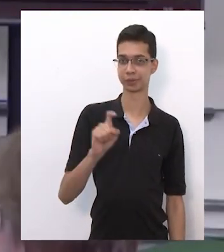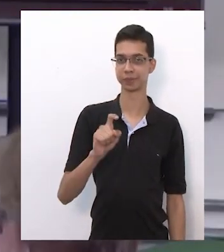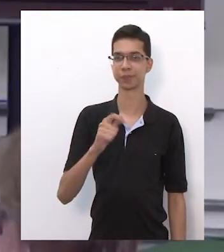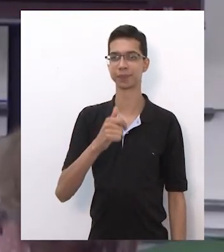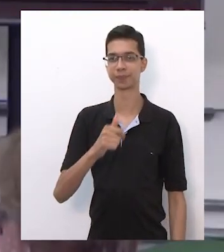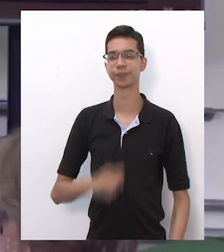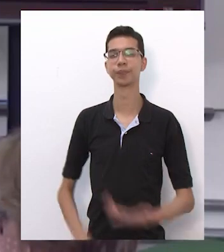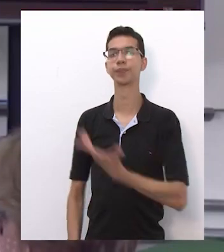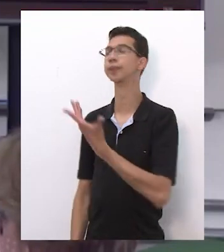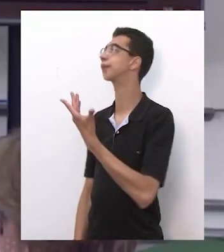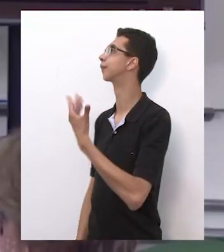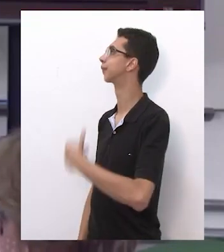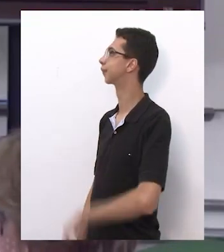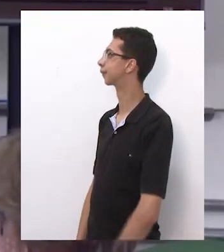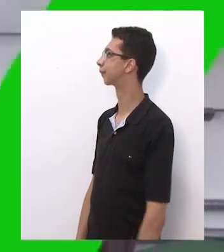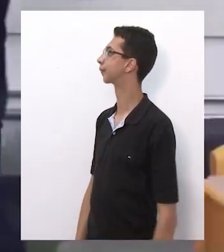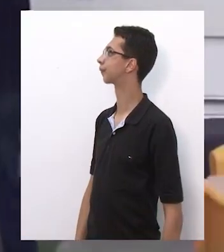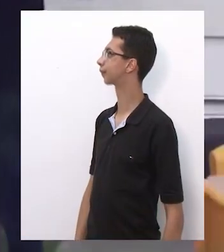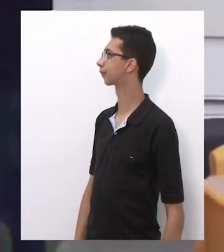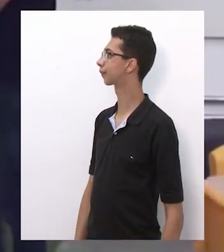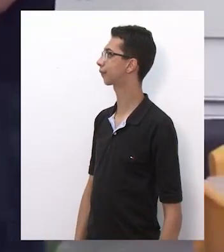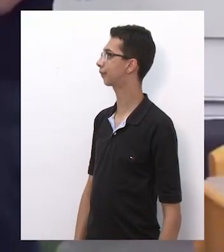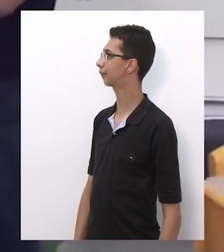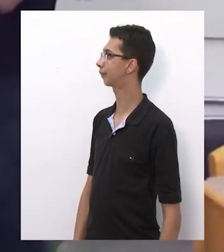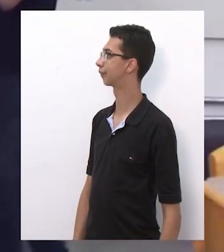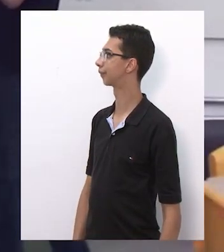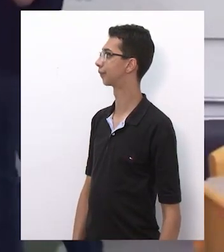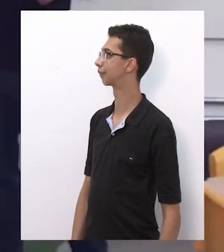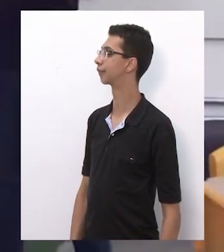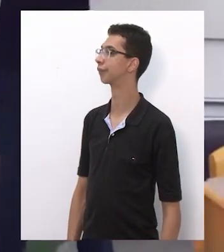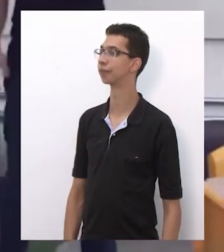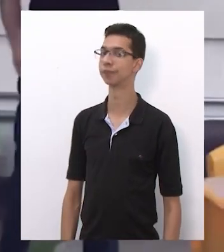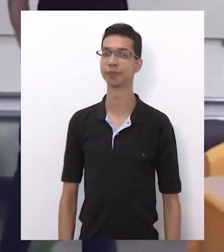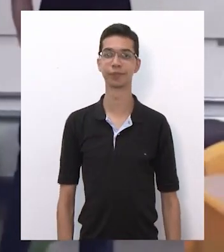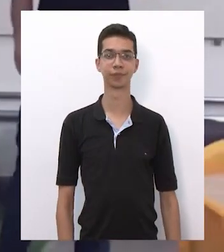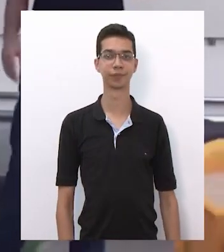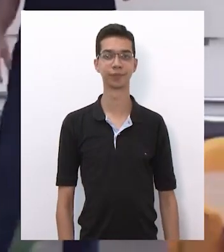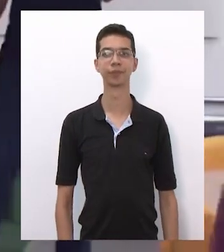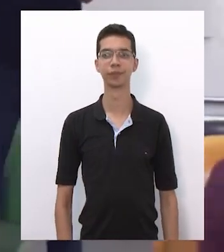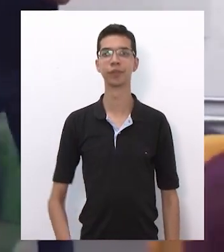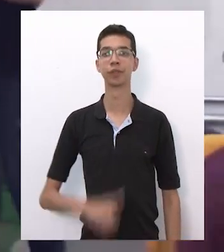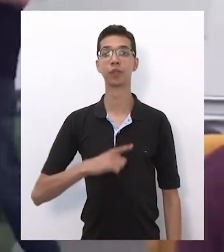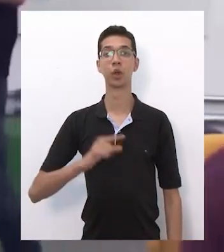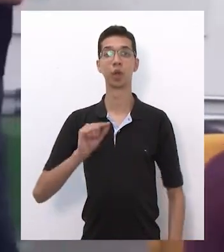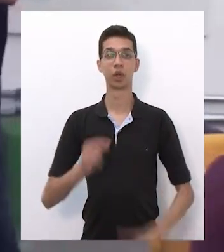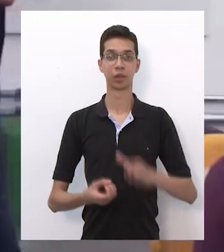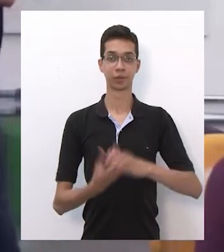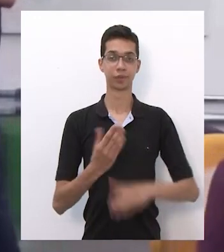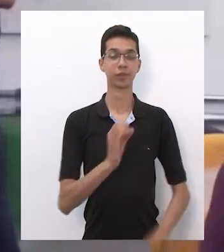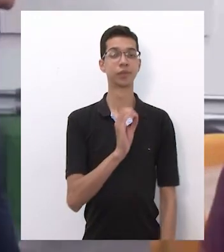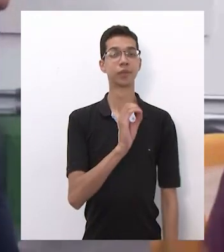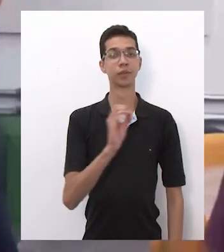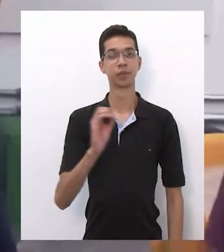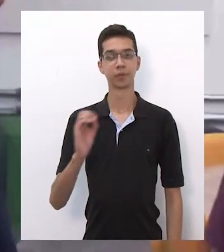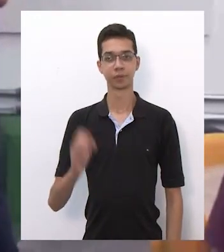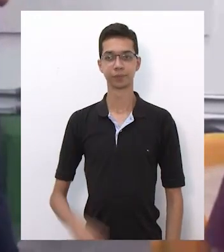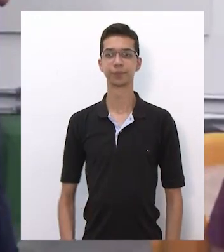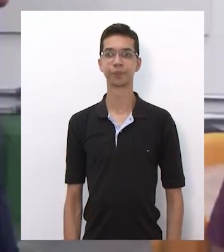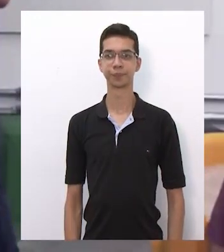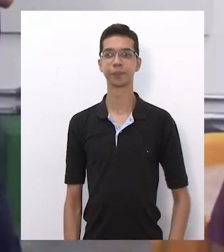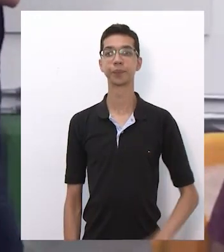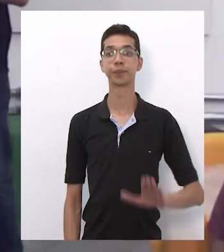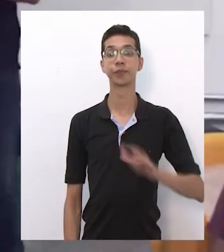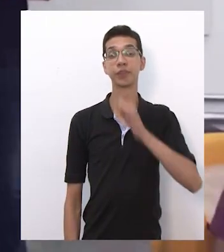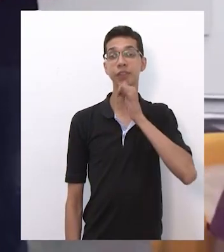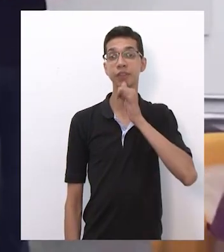bloco. Gerar animal em 000. Isso é um plano cartesiano. O primeiro